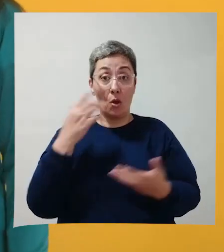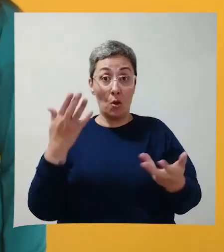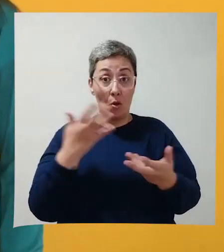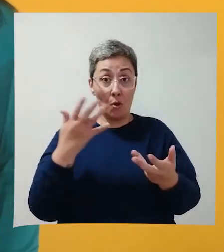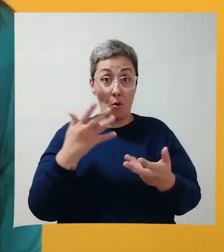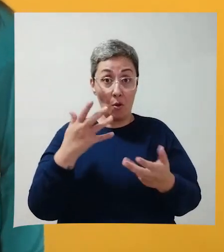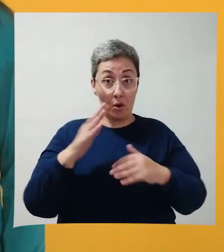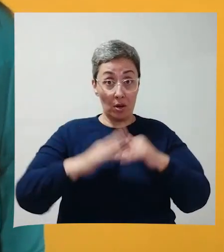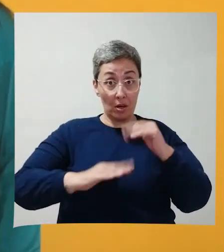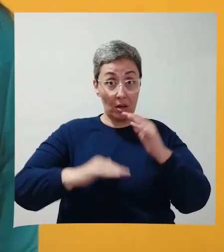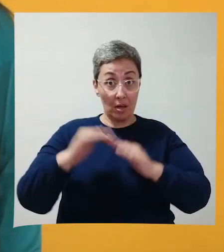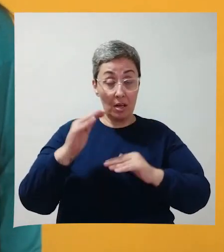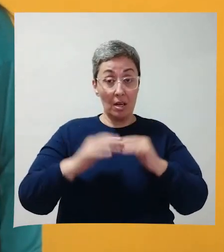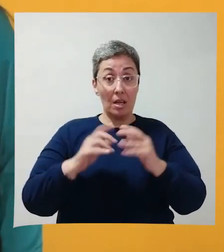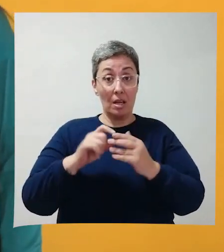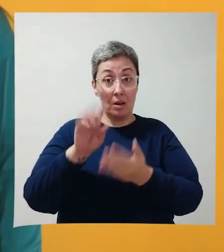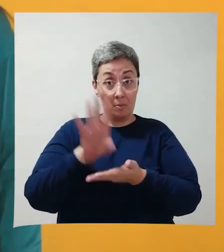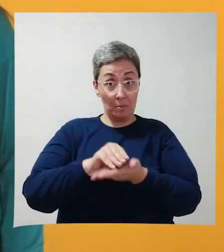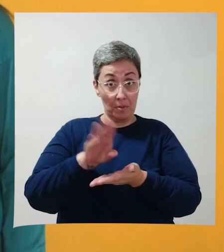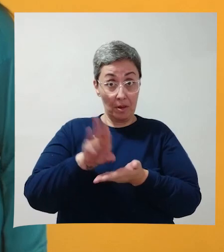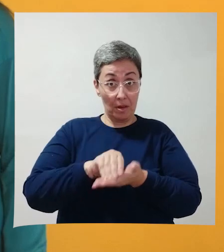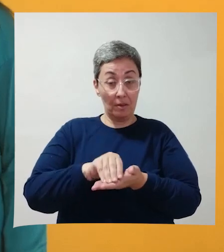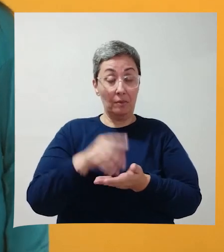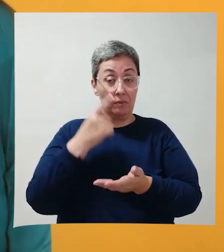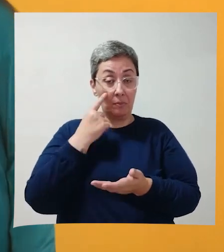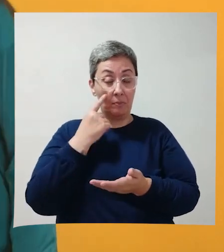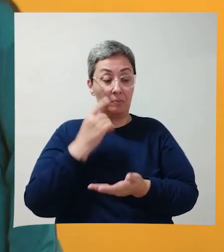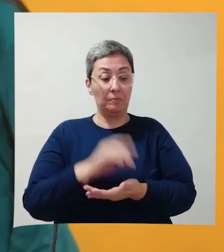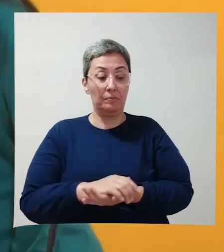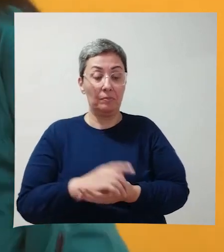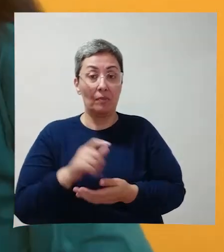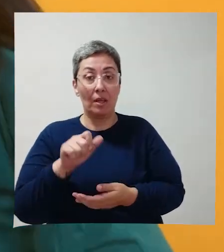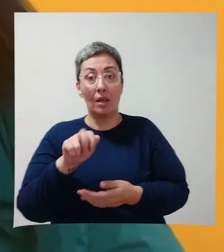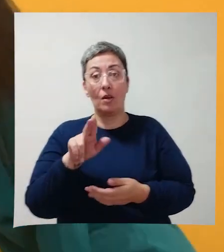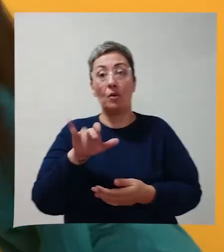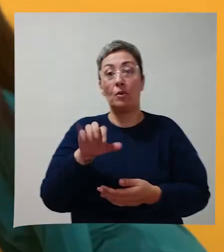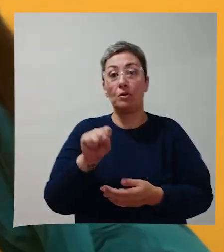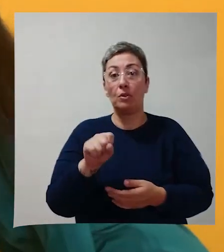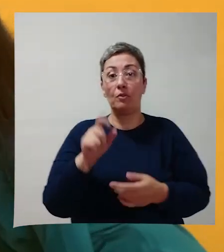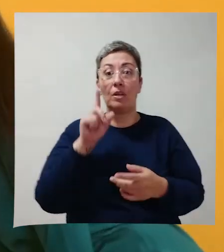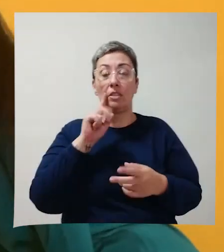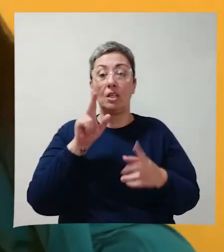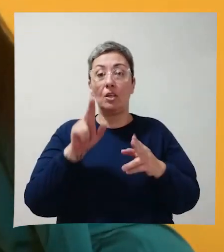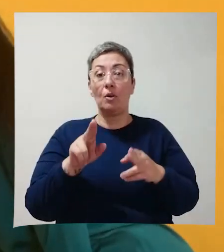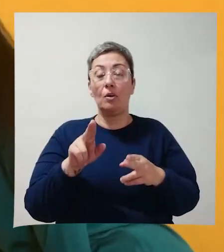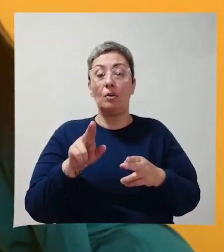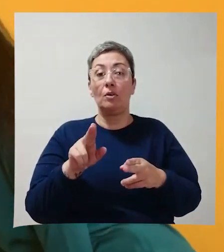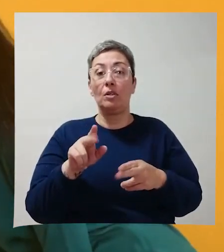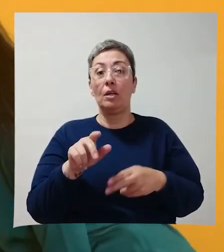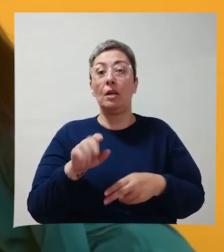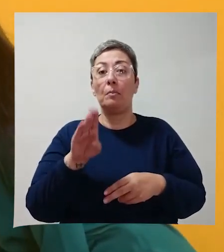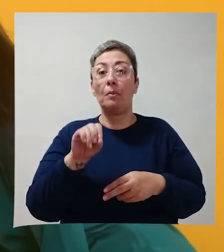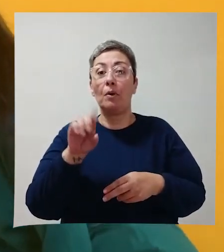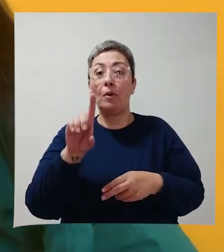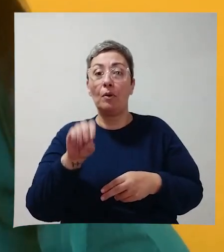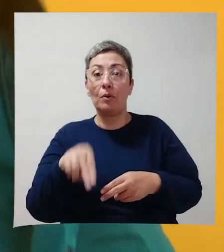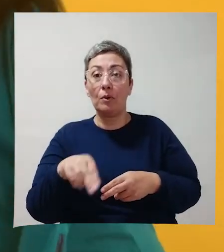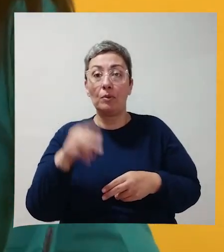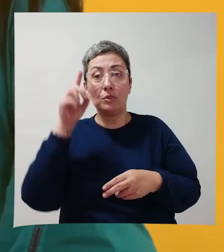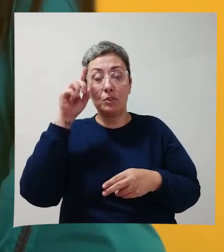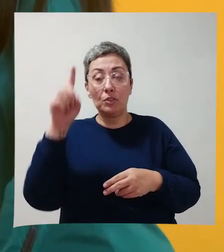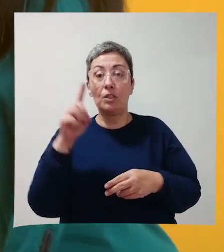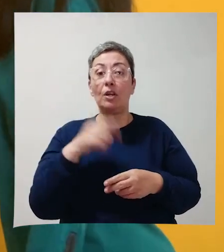Hoje nós realizaremos uma atividade de imitação. Vamos lá? Augusto, faz igual. Bom dia. Bom